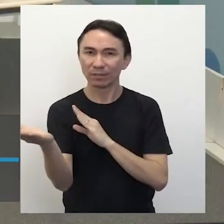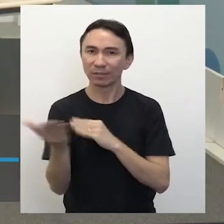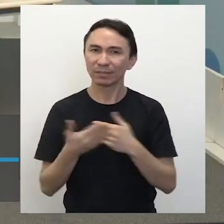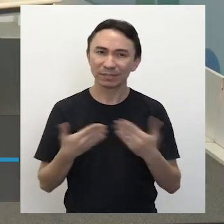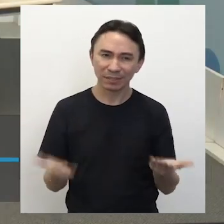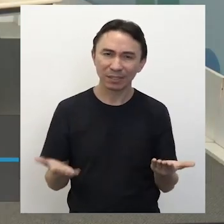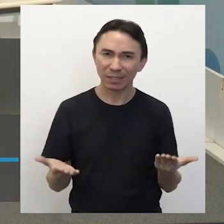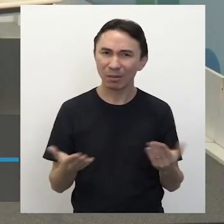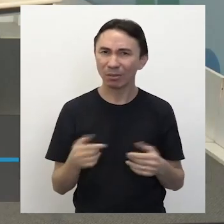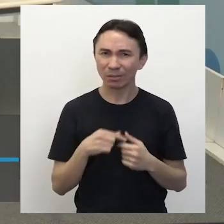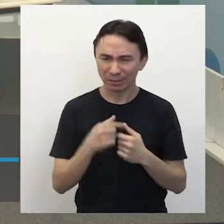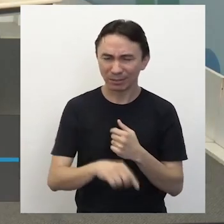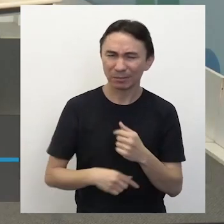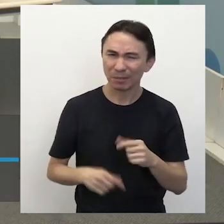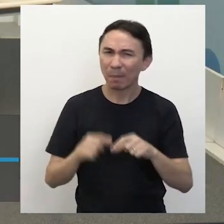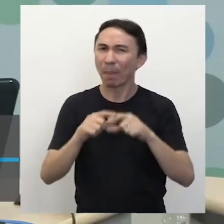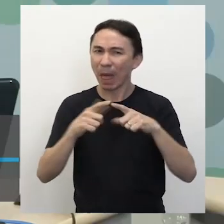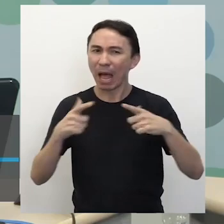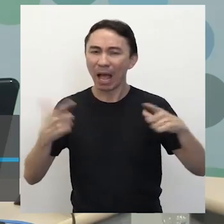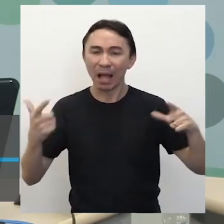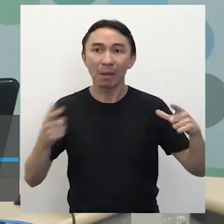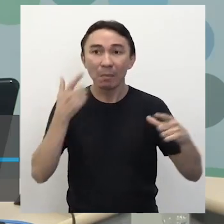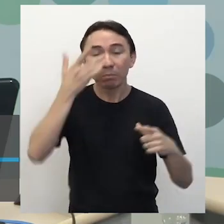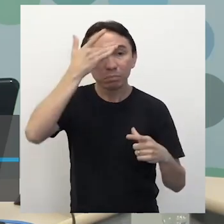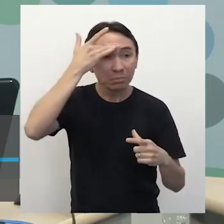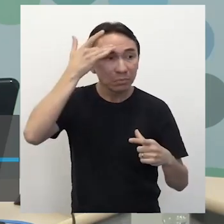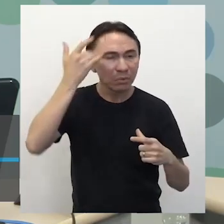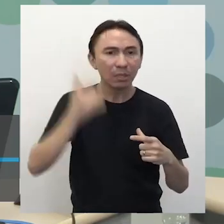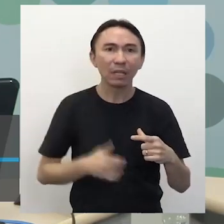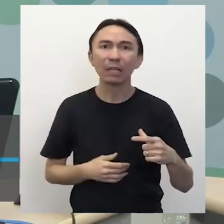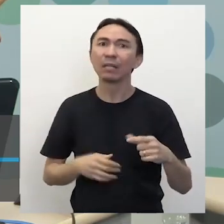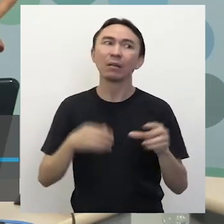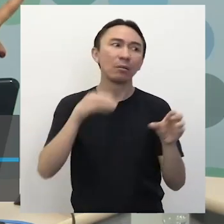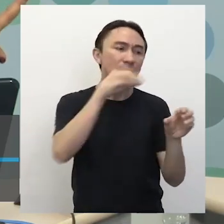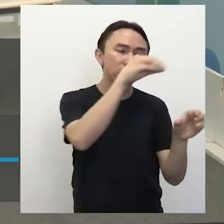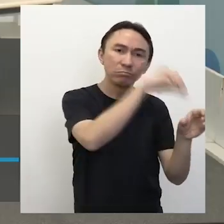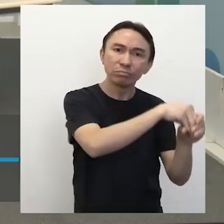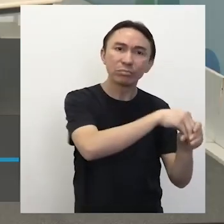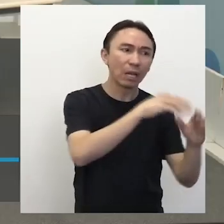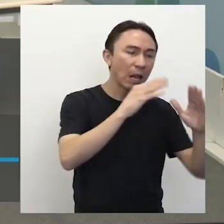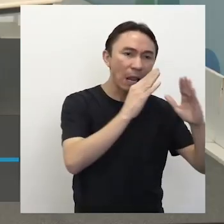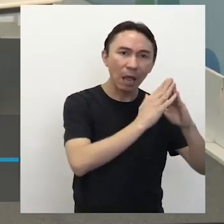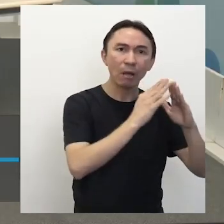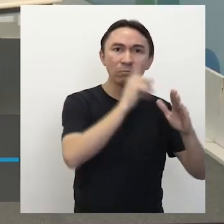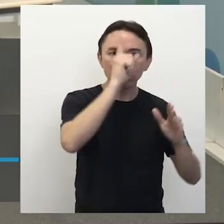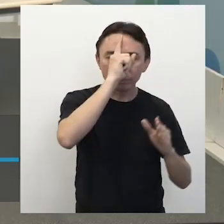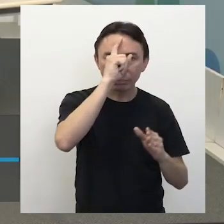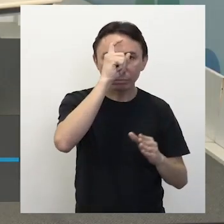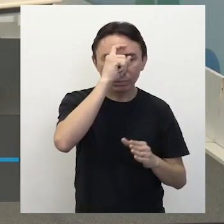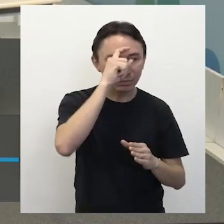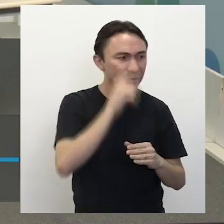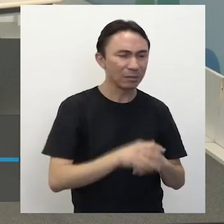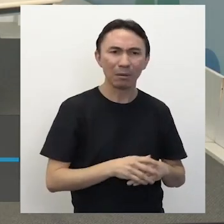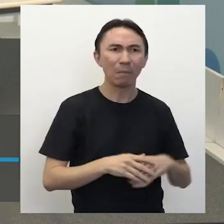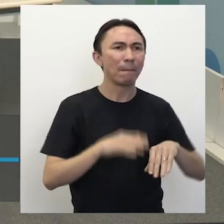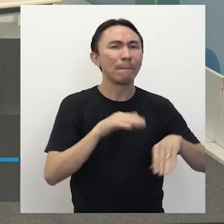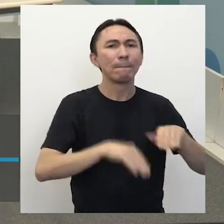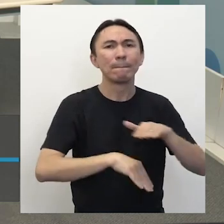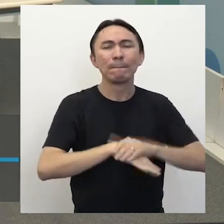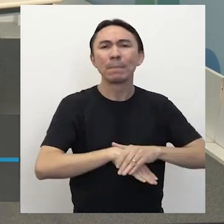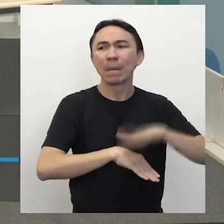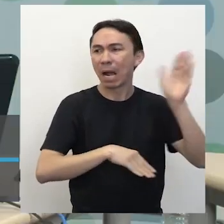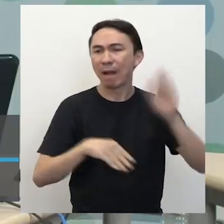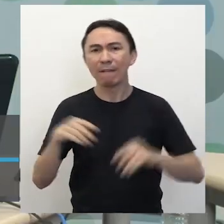verde. expectativa. Quando ele percebeu que tinha muito mais gente. Aí ele começa a questionar, dentro quem é de louco? fora? Gente,